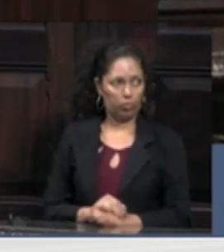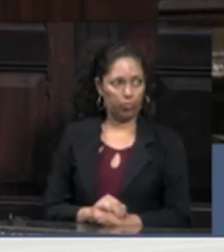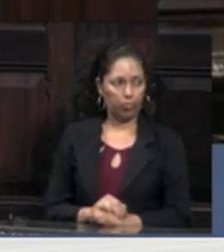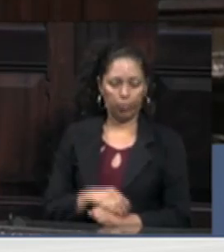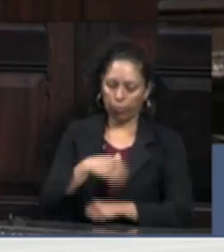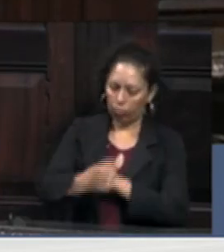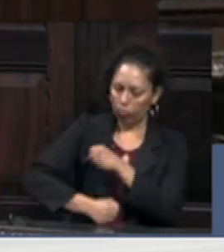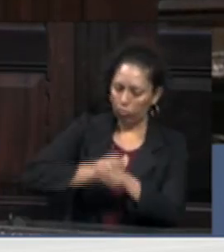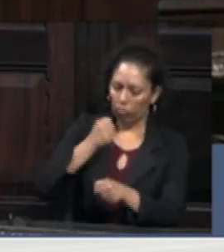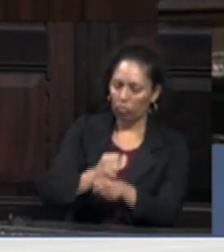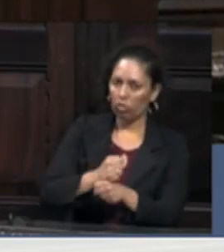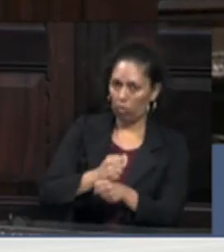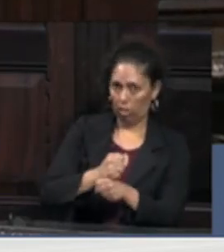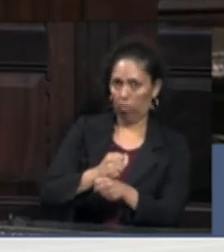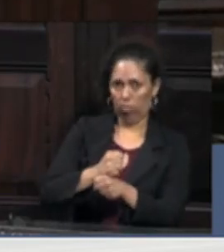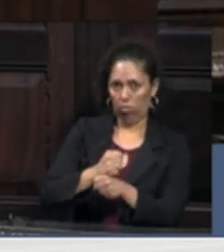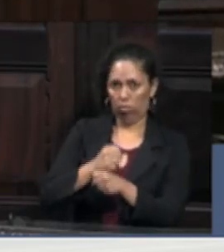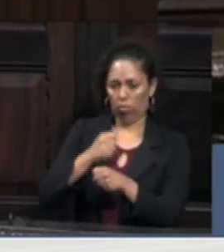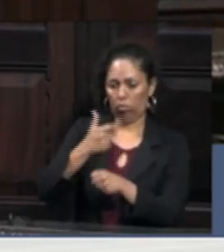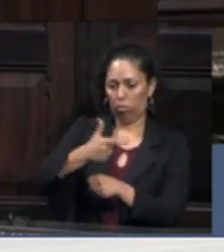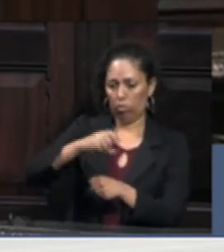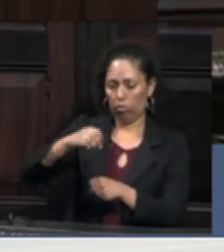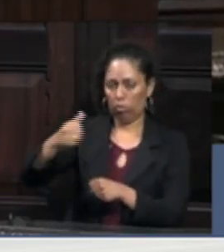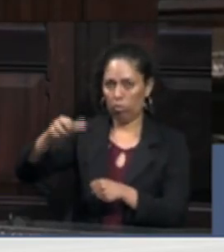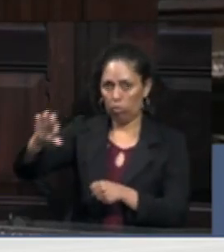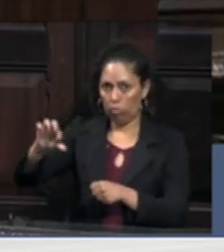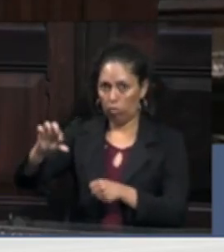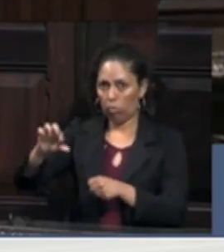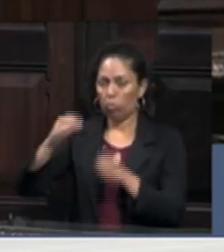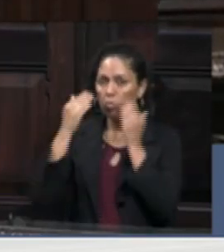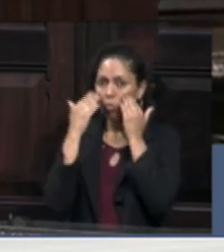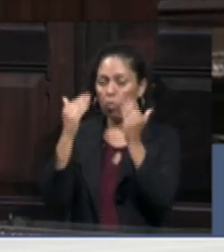previsão de déficit orçamentário para